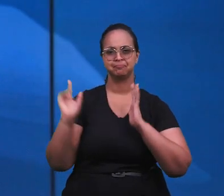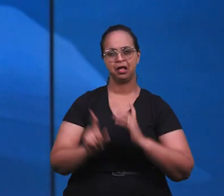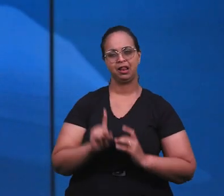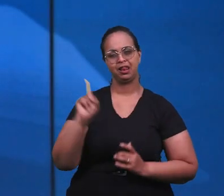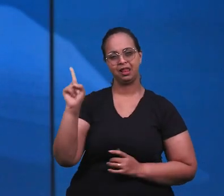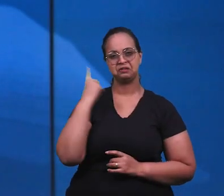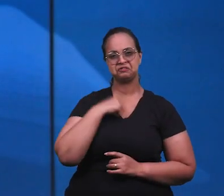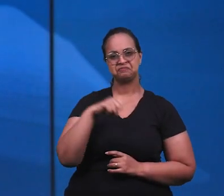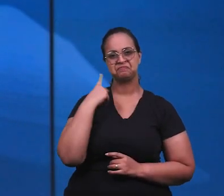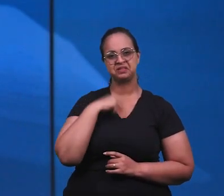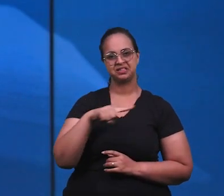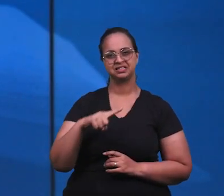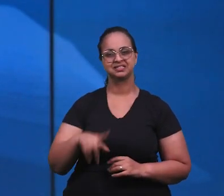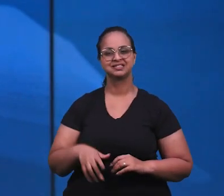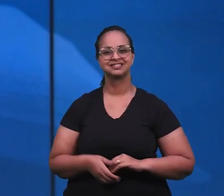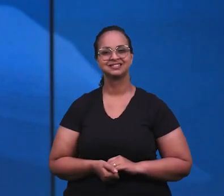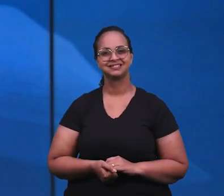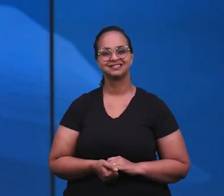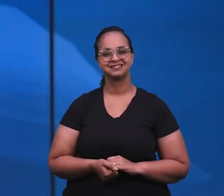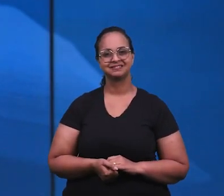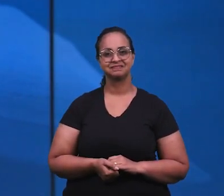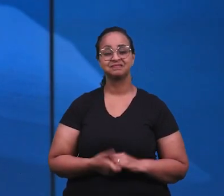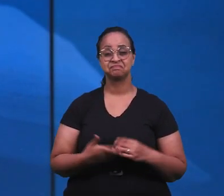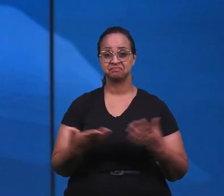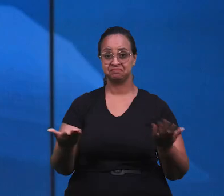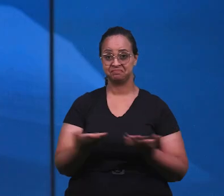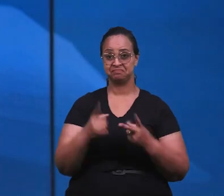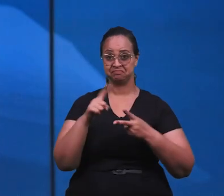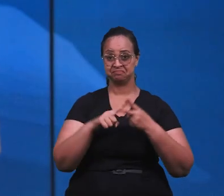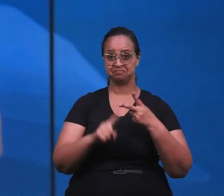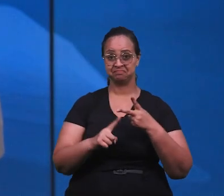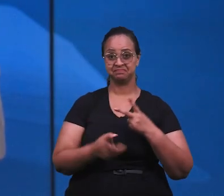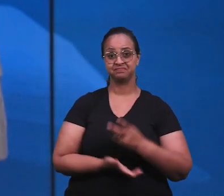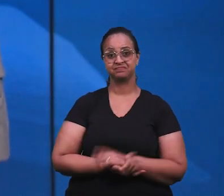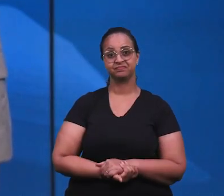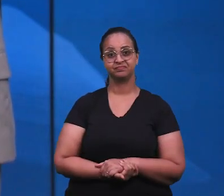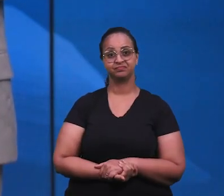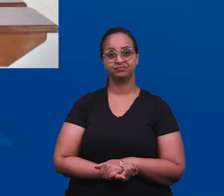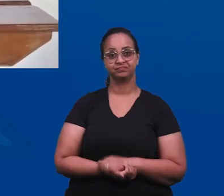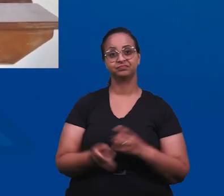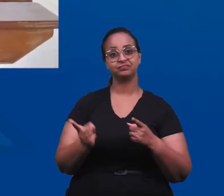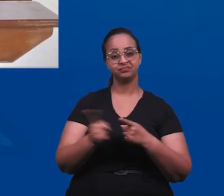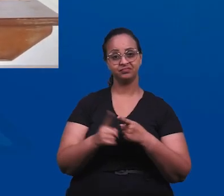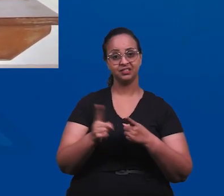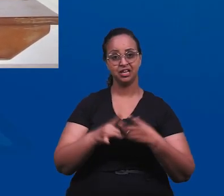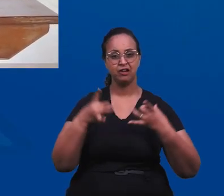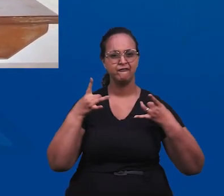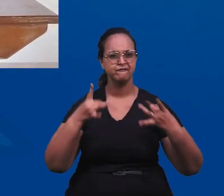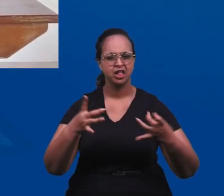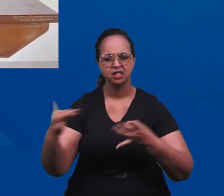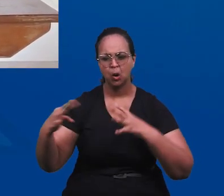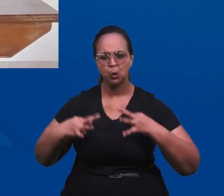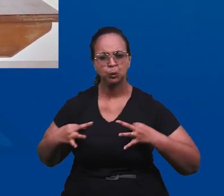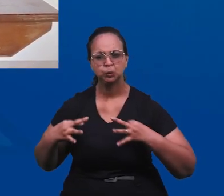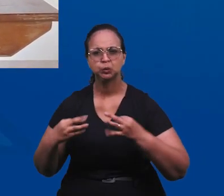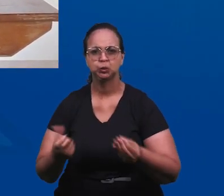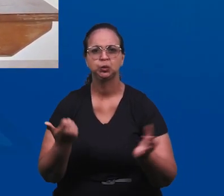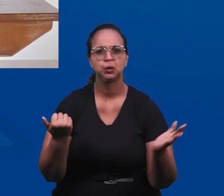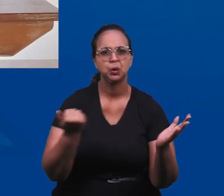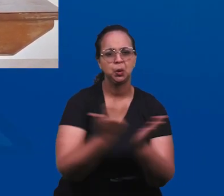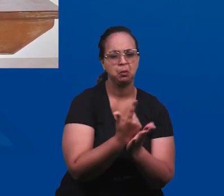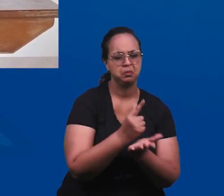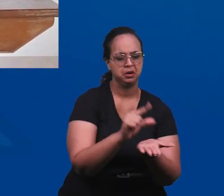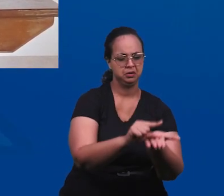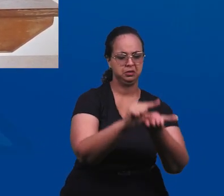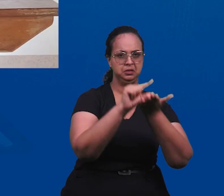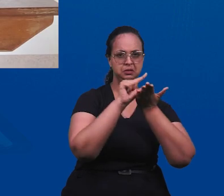de Contagem, cidade de Contagem, lá no estado de Minas Gerais. Vamos então às duas participações. Ele vendeu tudo que tinha